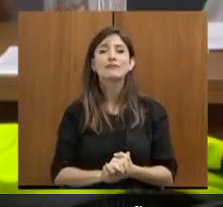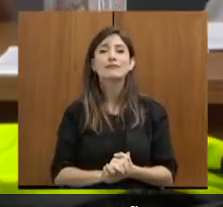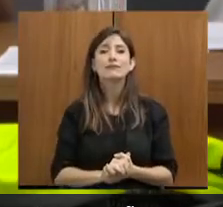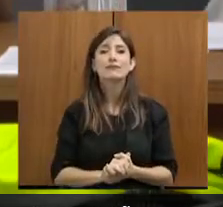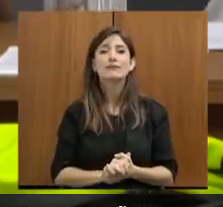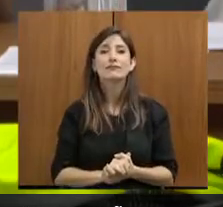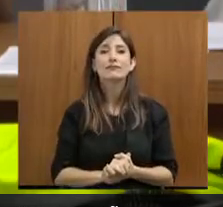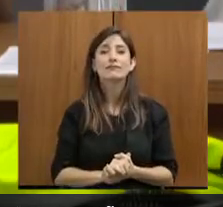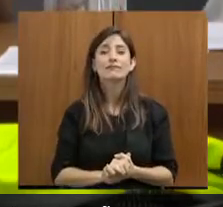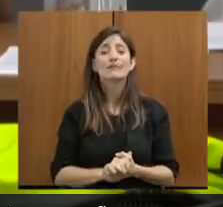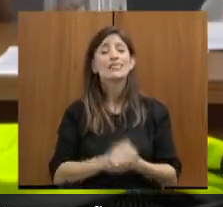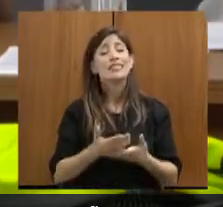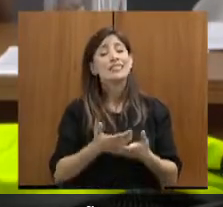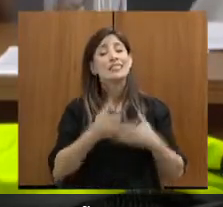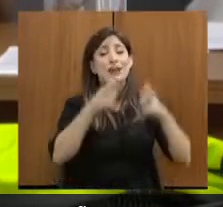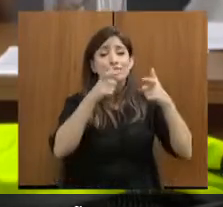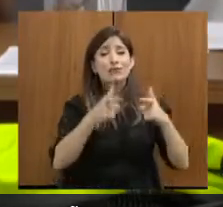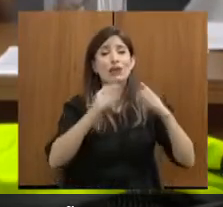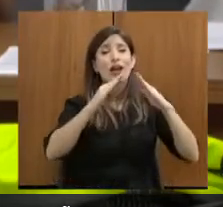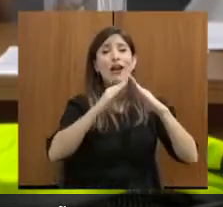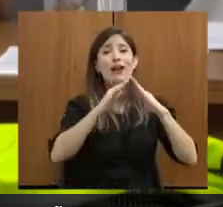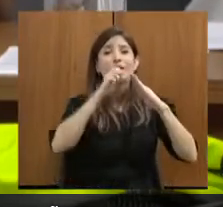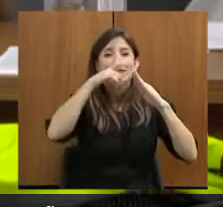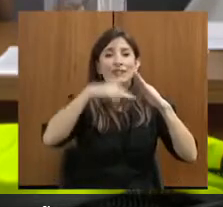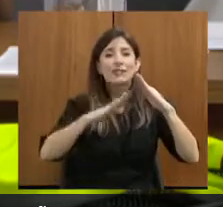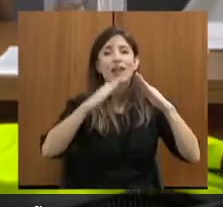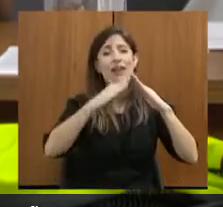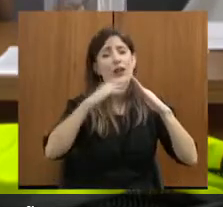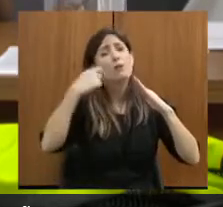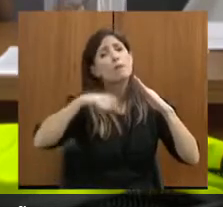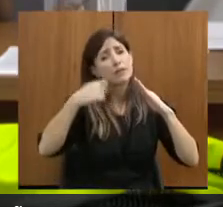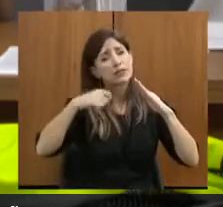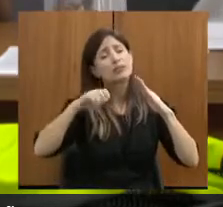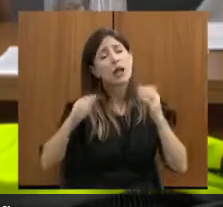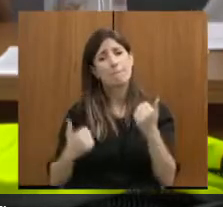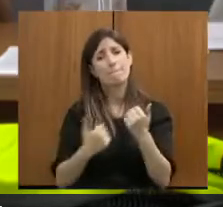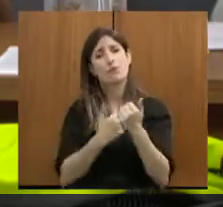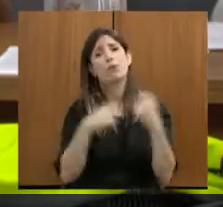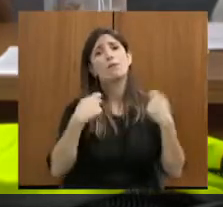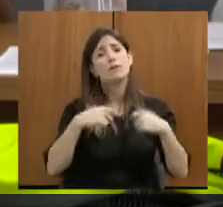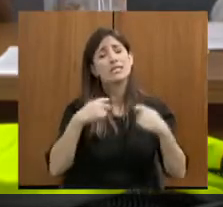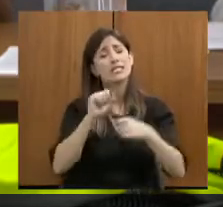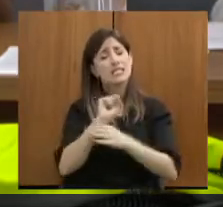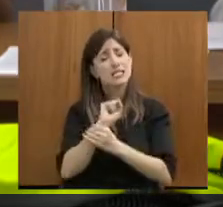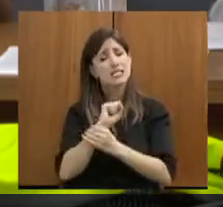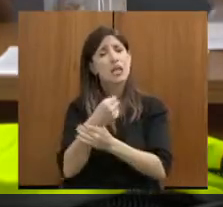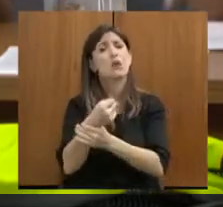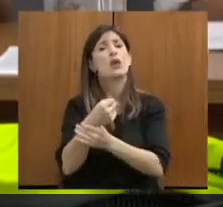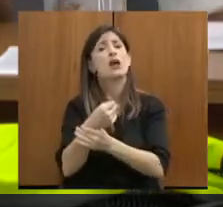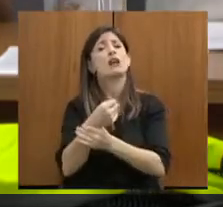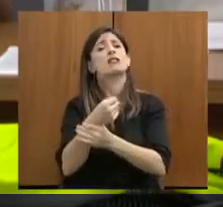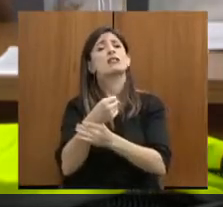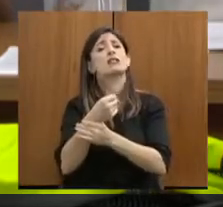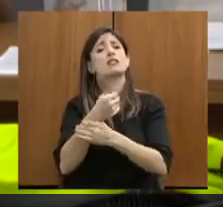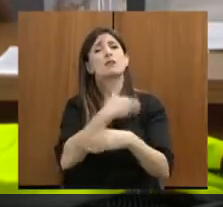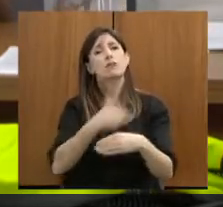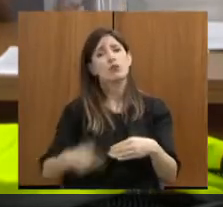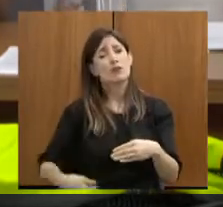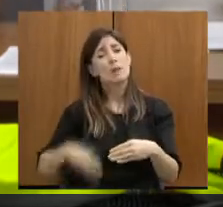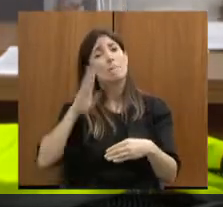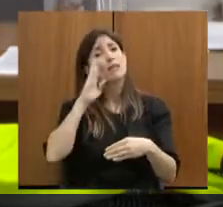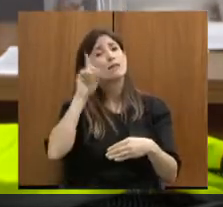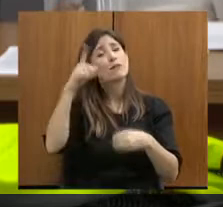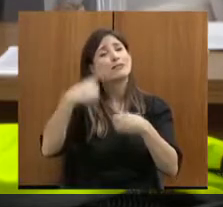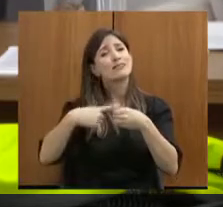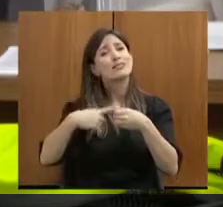os nossos terreiros precisam de apoio de Segurança Pública Principalmente eu falo de Sete Lagoas mas muita das vezes a pessoa fala assim